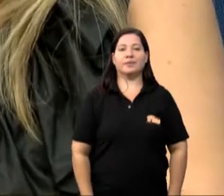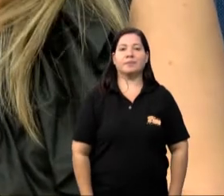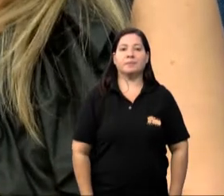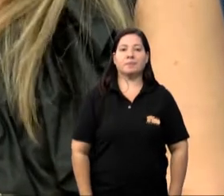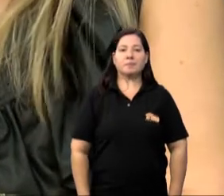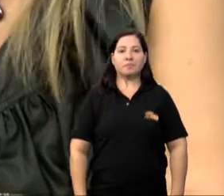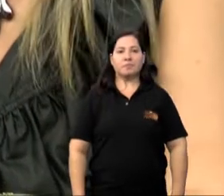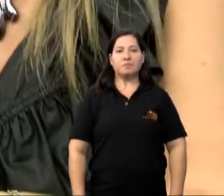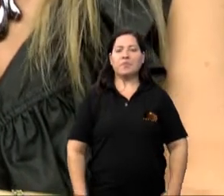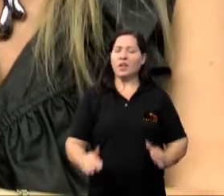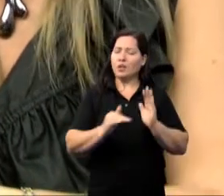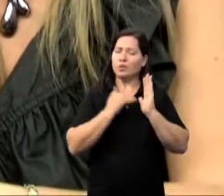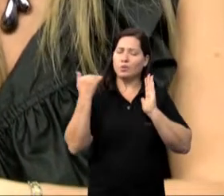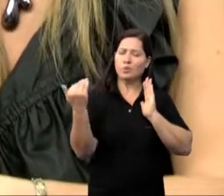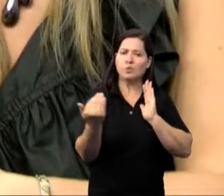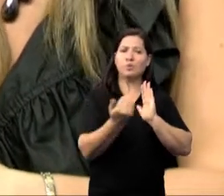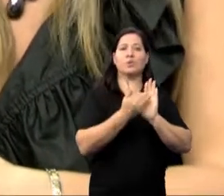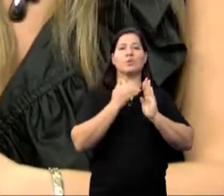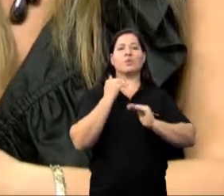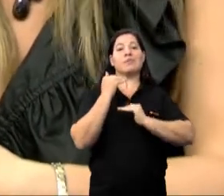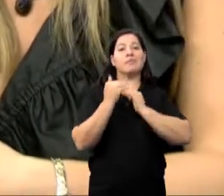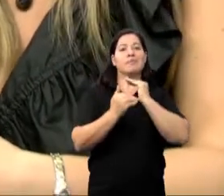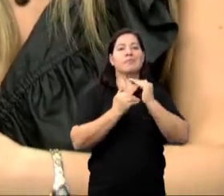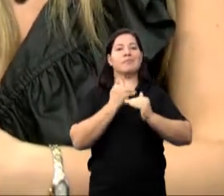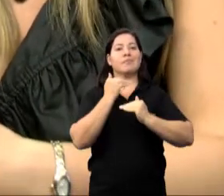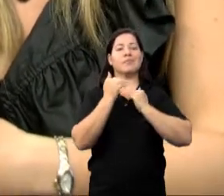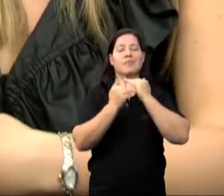é todo esse processo que vai dar